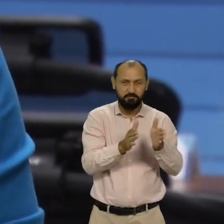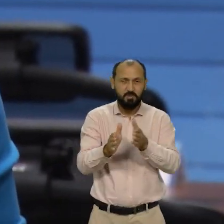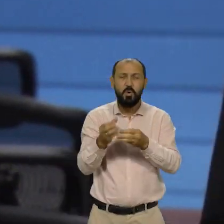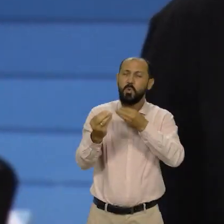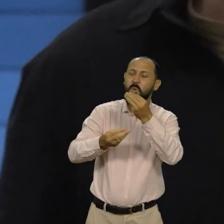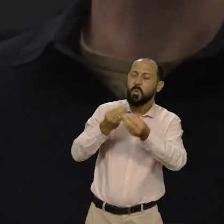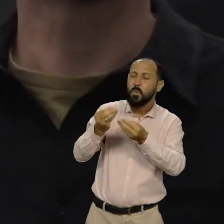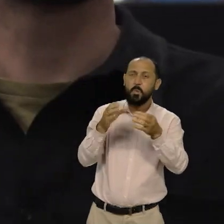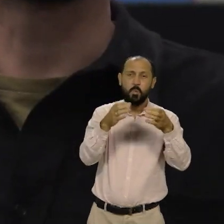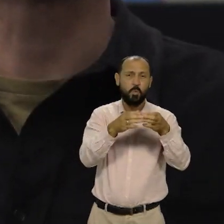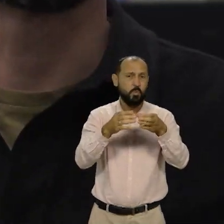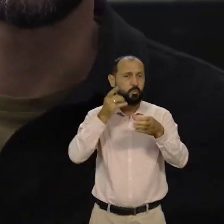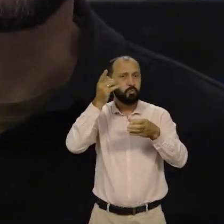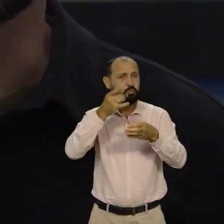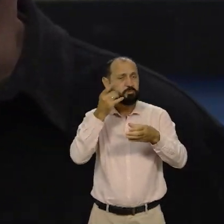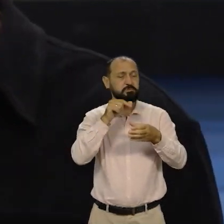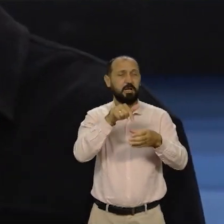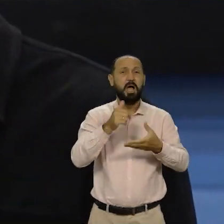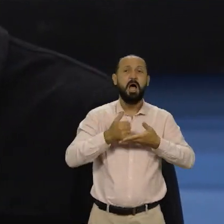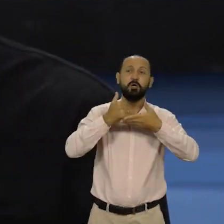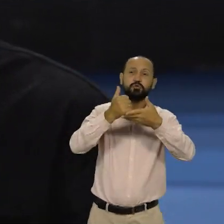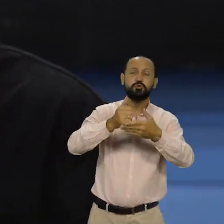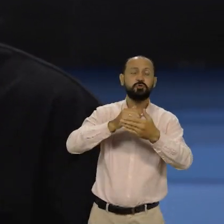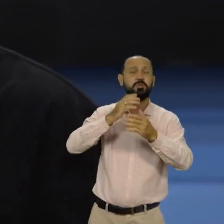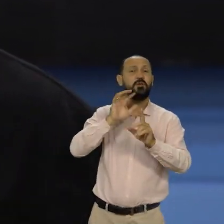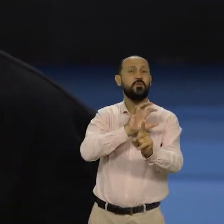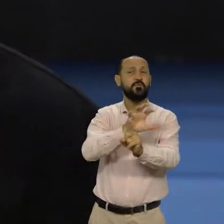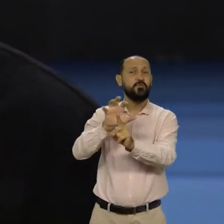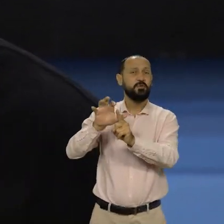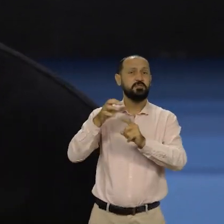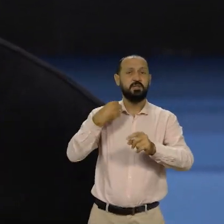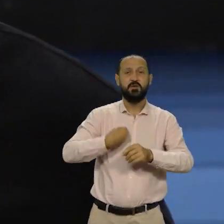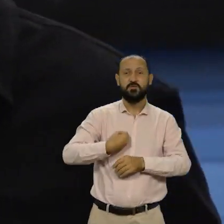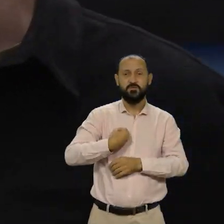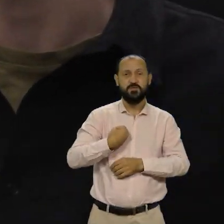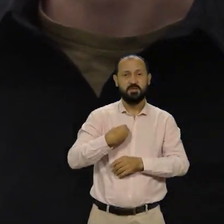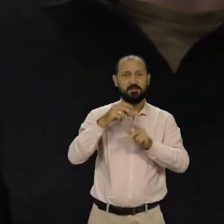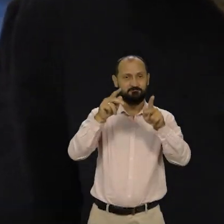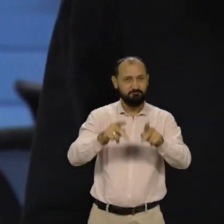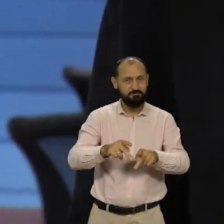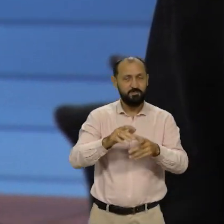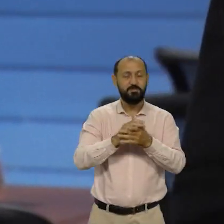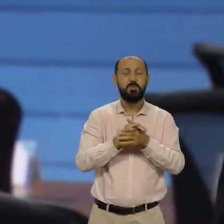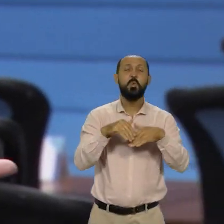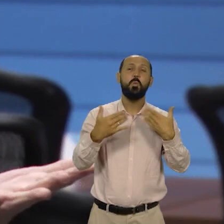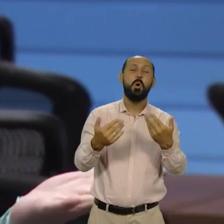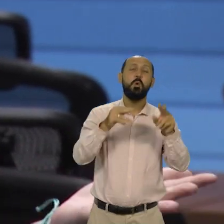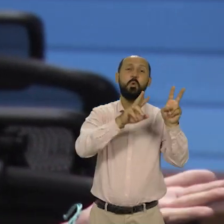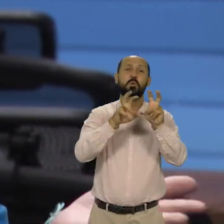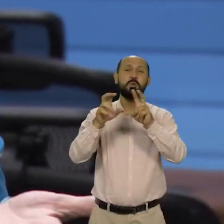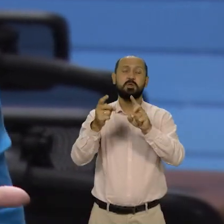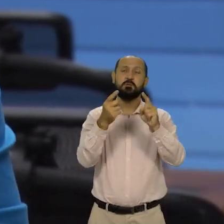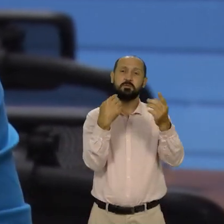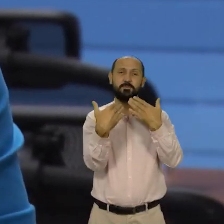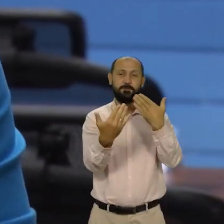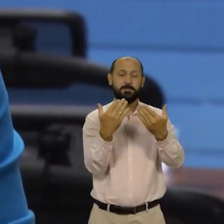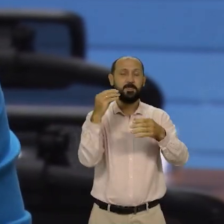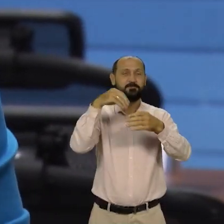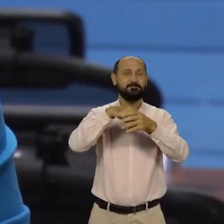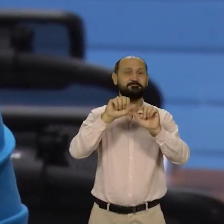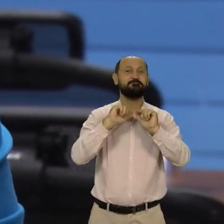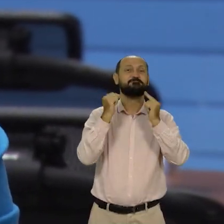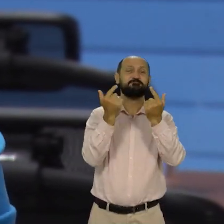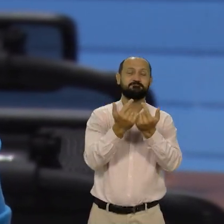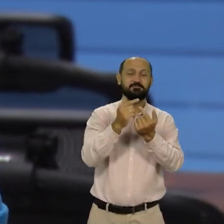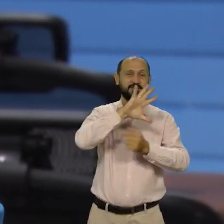cada etapa? De que forma as frentes e as comissões afetam diretamente a vida do sul-mato-grossense? Quais temas estão em debate